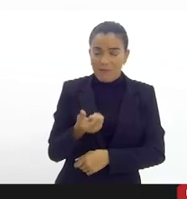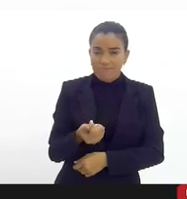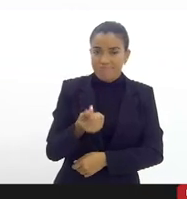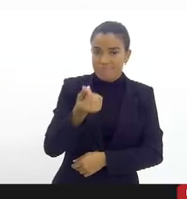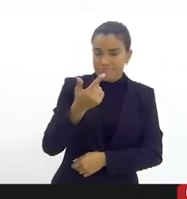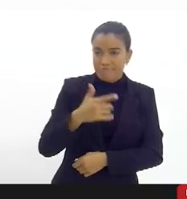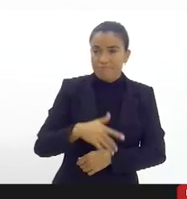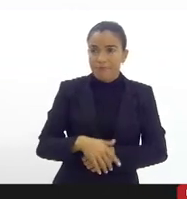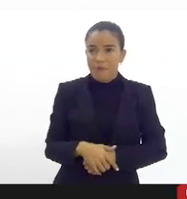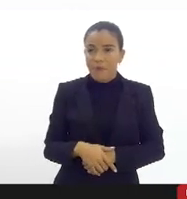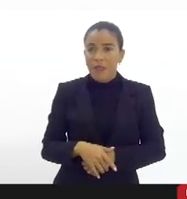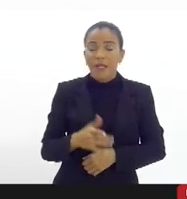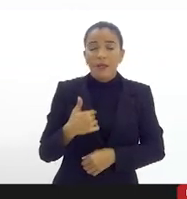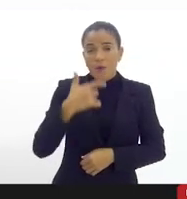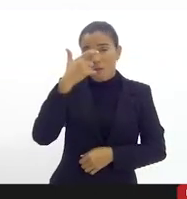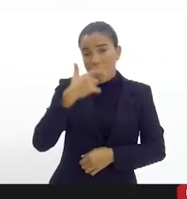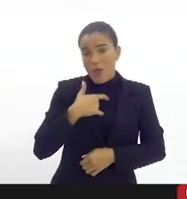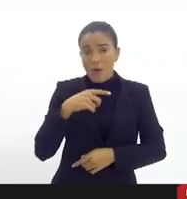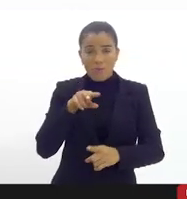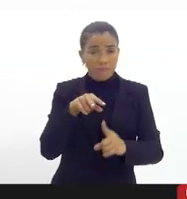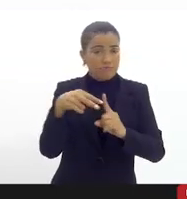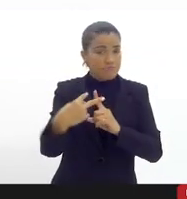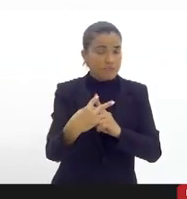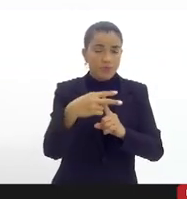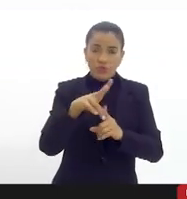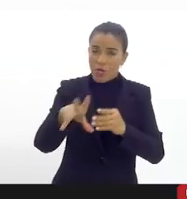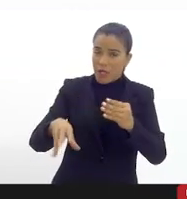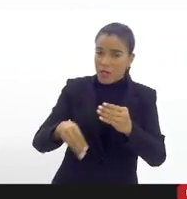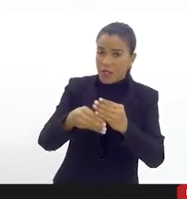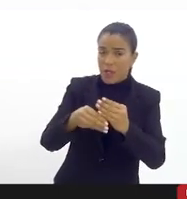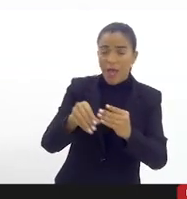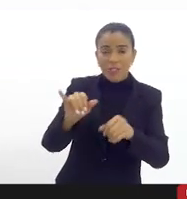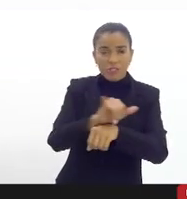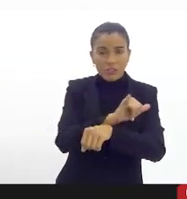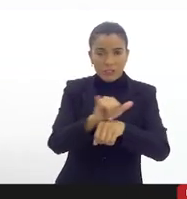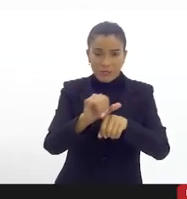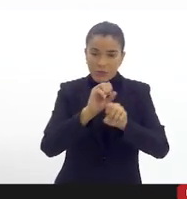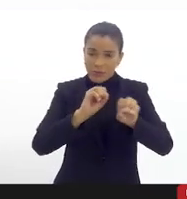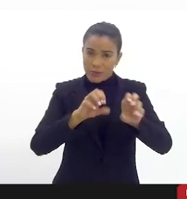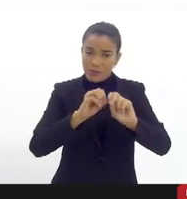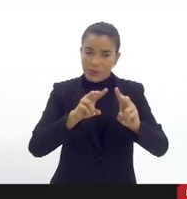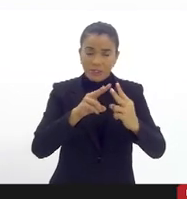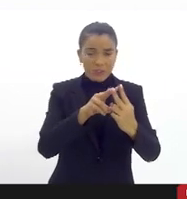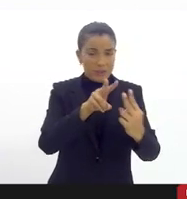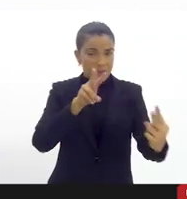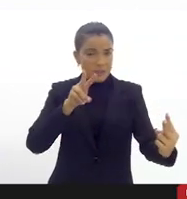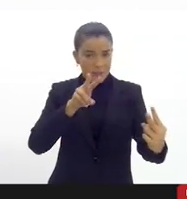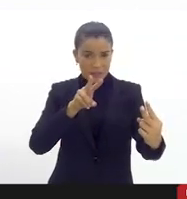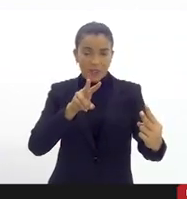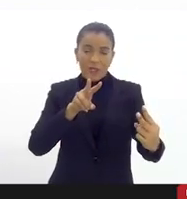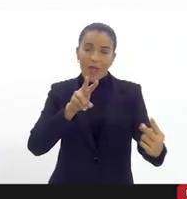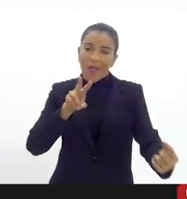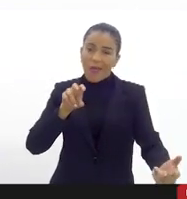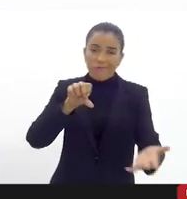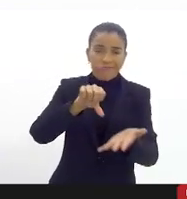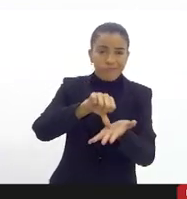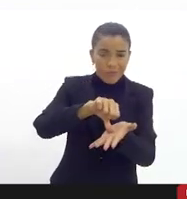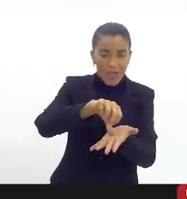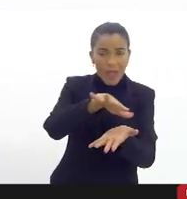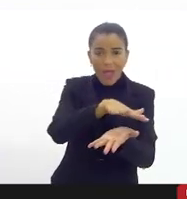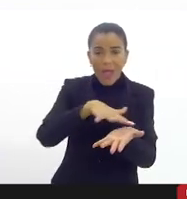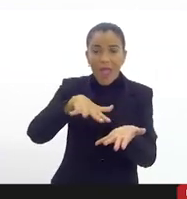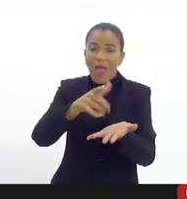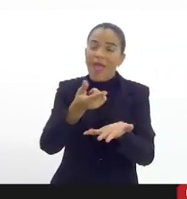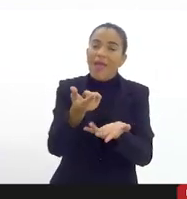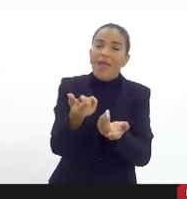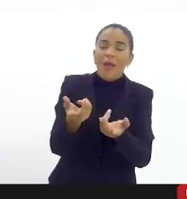é do meu ponto de vista né só reiterar isso A Estratégia do ensino à distância centralmente né uma roupa sempre capital